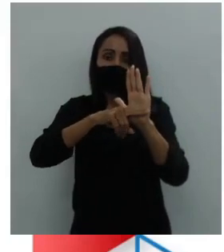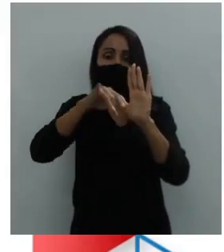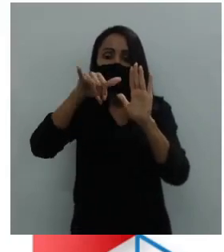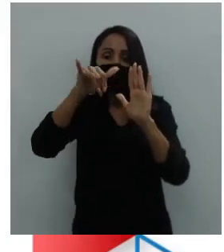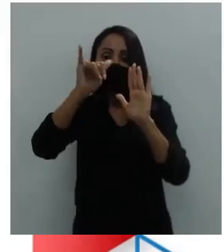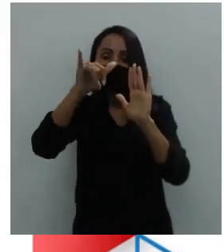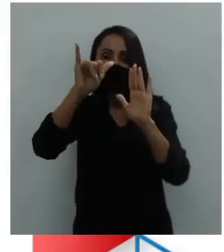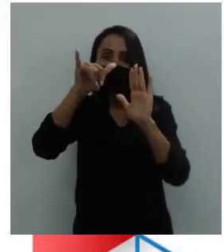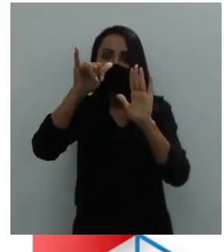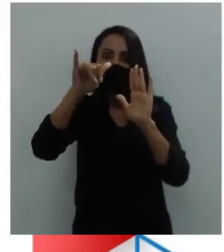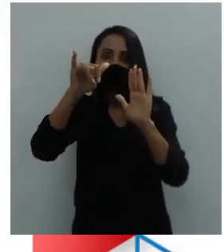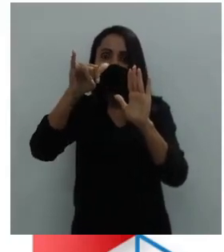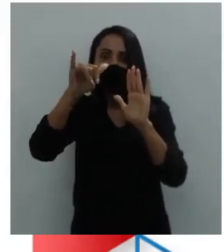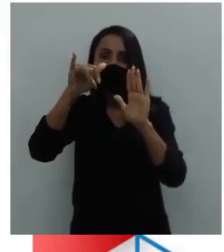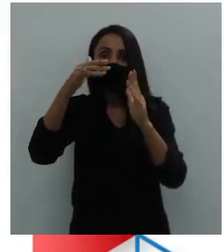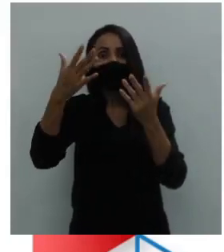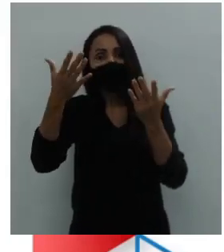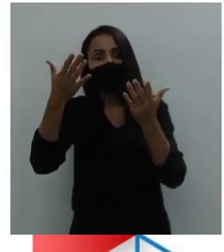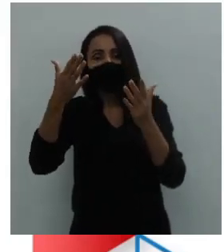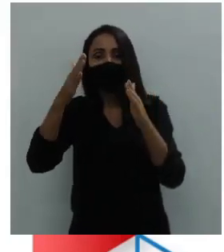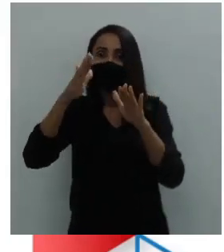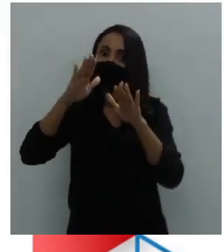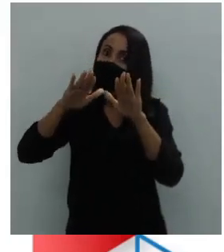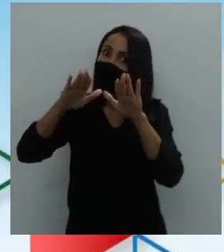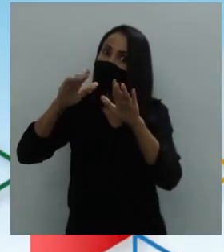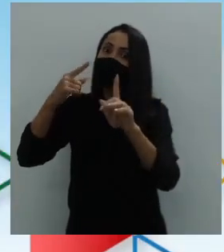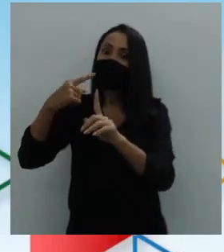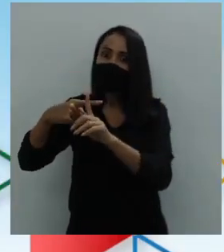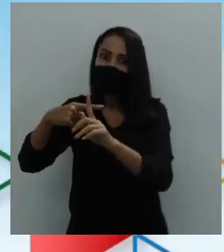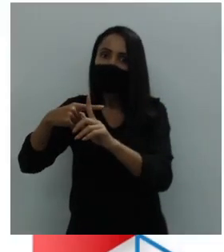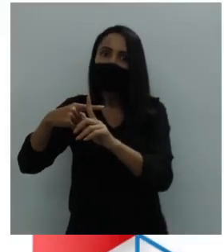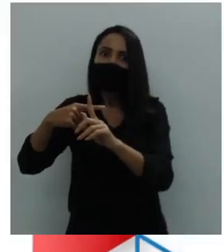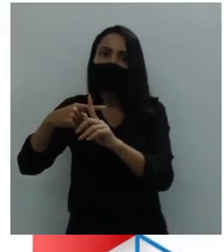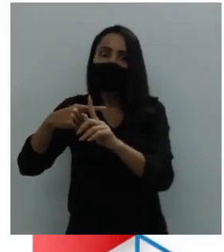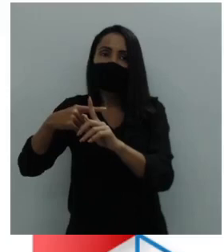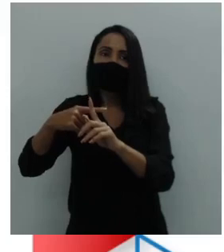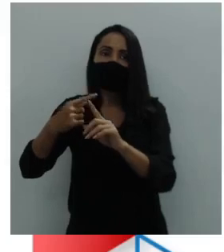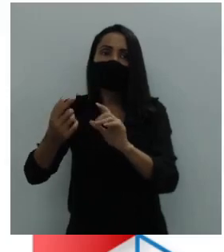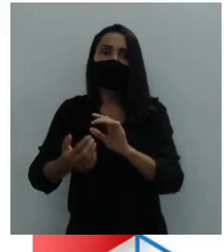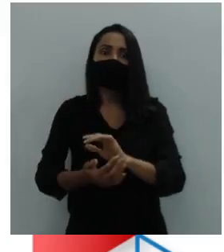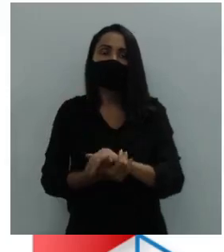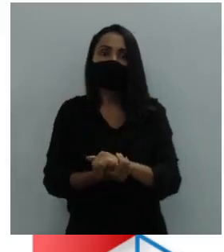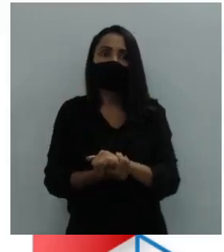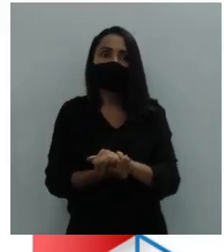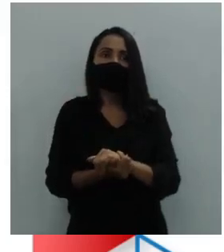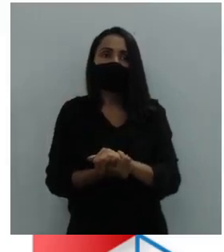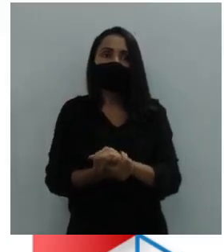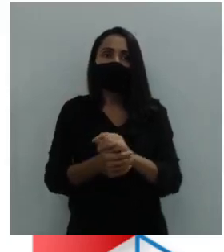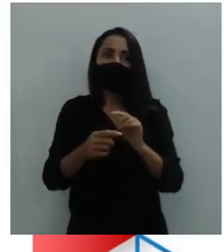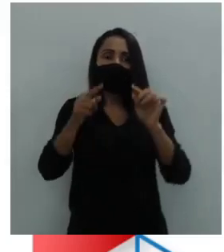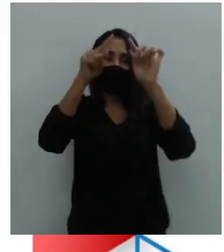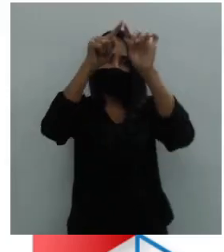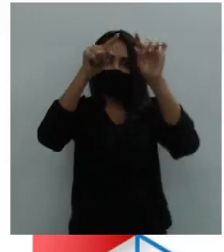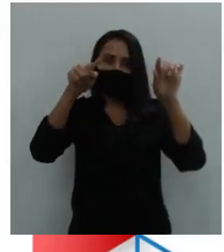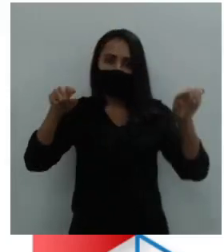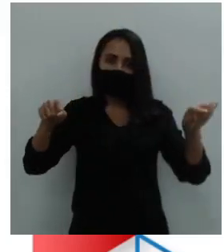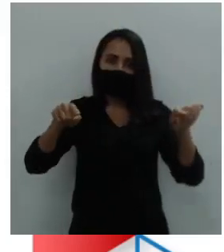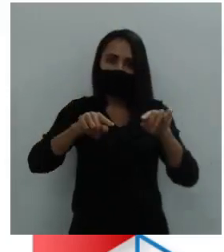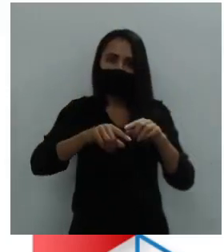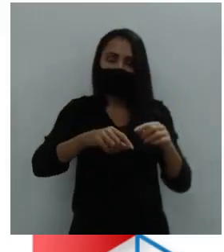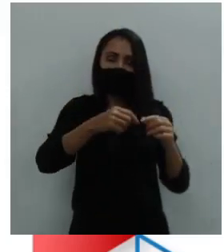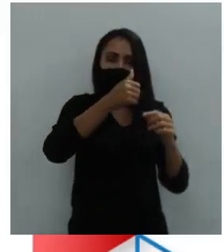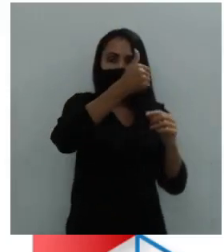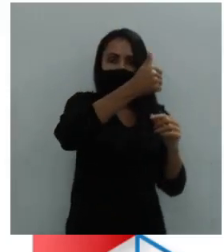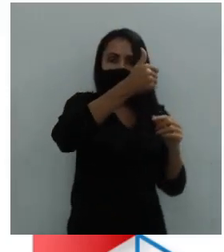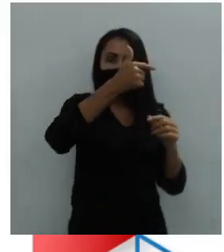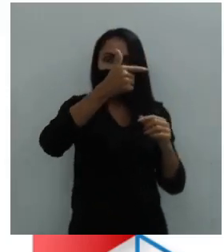y é provavelmente positivo. Vamos ver? Vamos ver comigo? O triângulo está localizado no primeiro e no